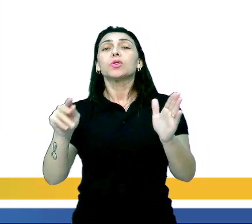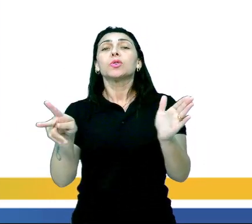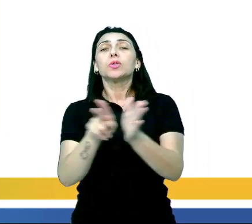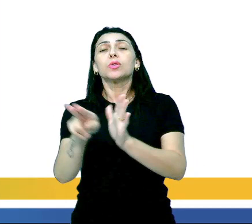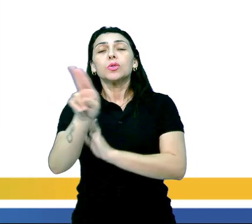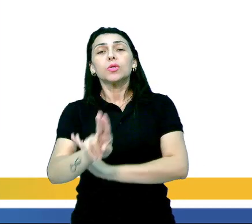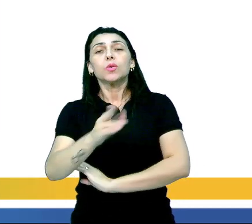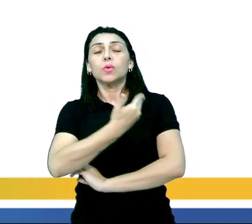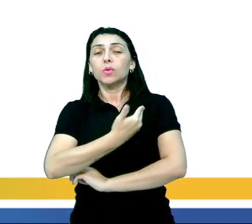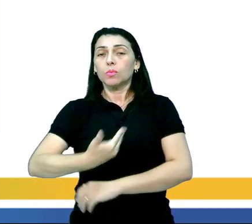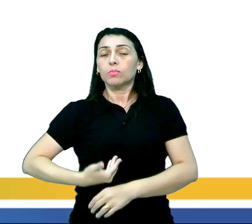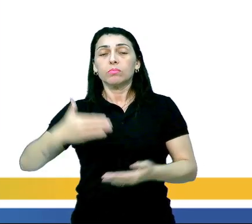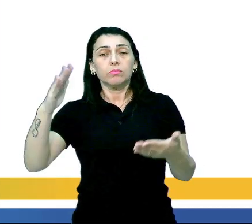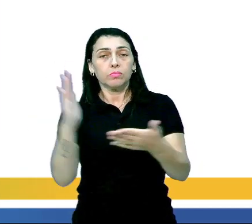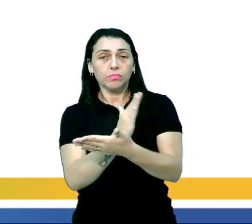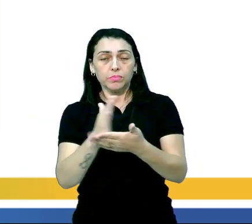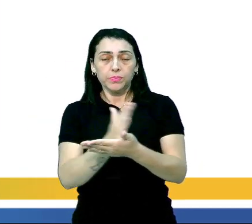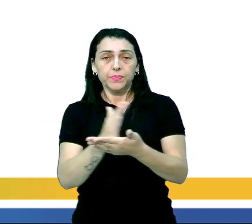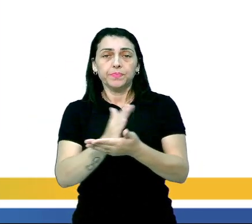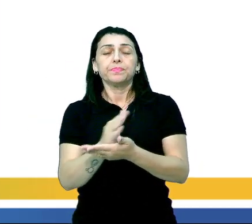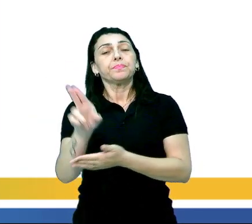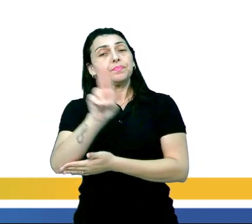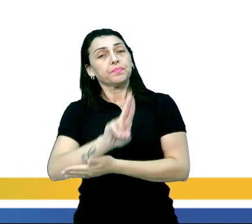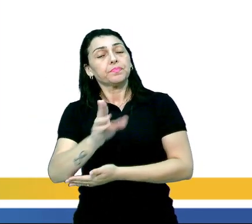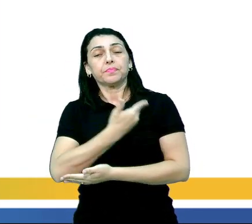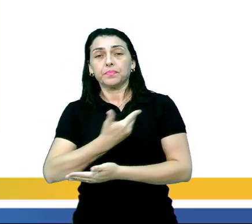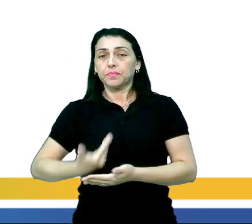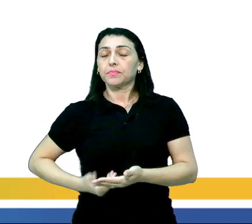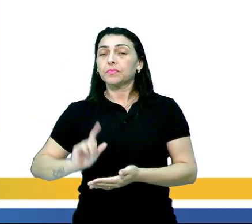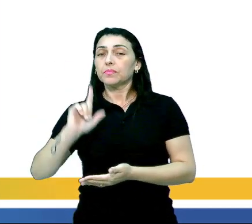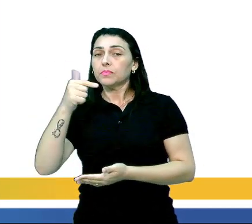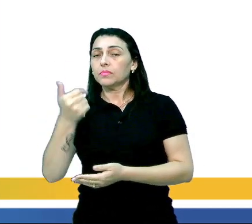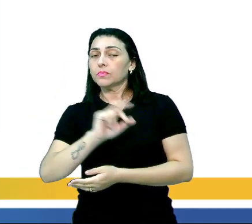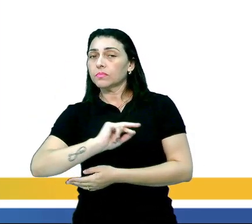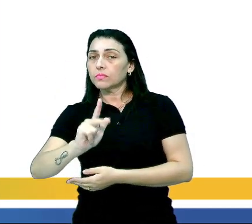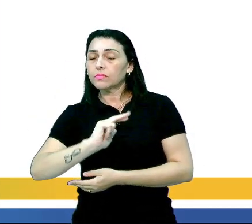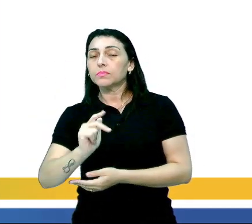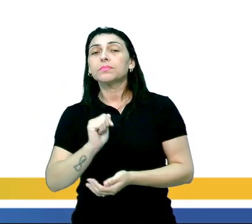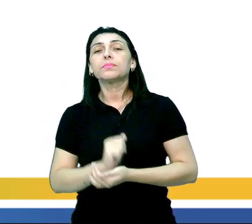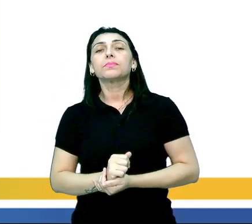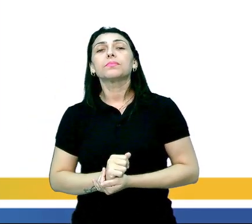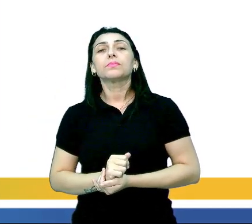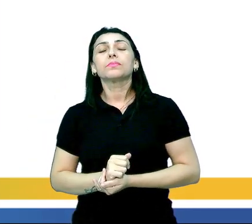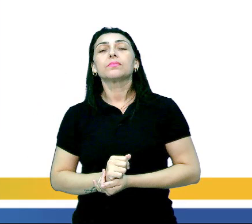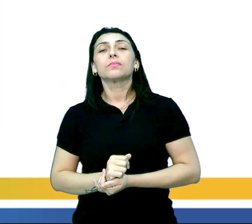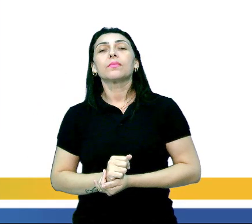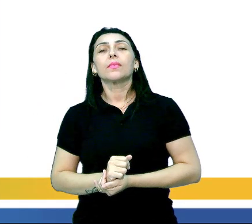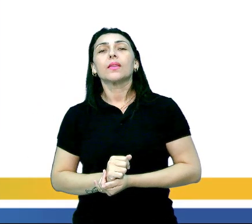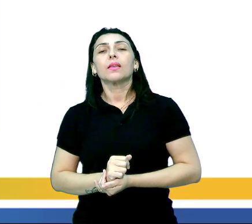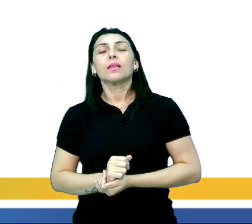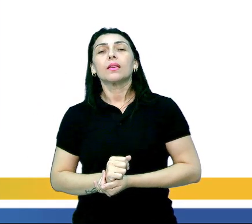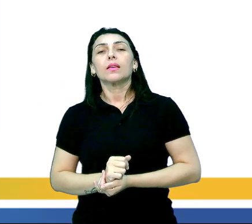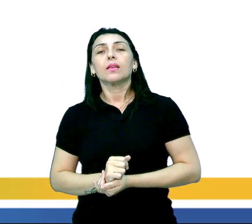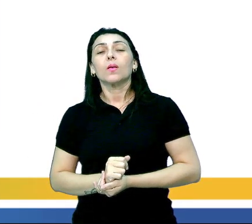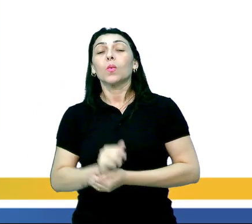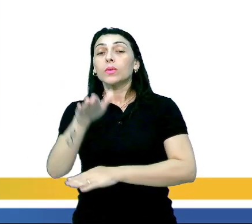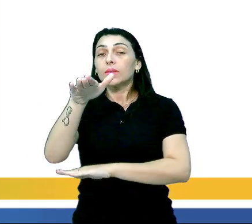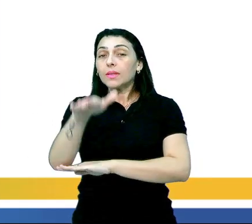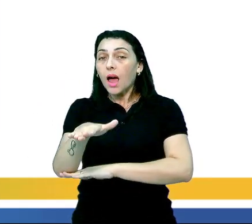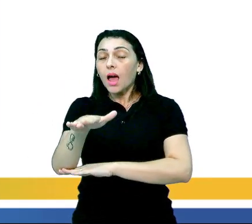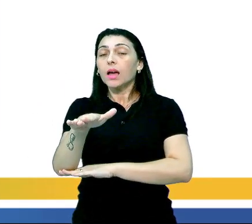público. Algumas coisas se tornam de uso público, outras não. Então, aí para o